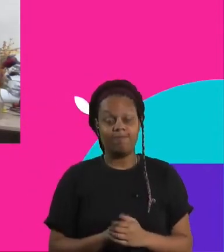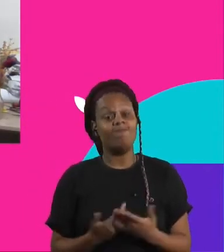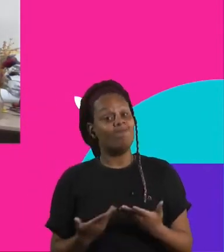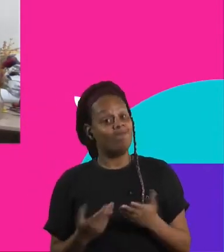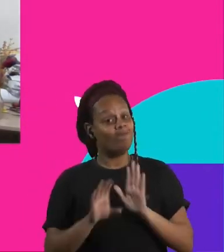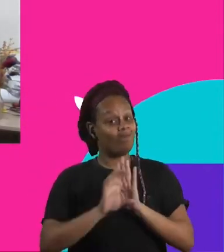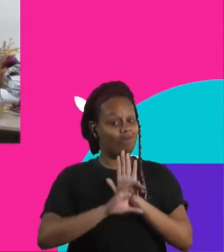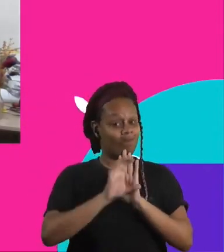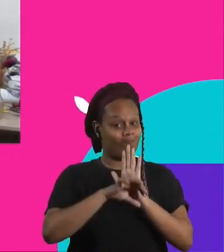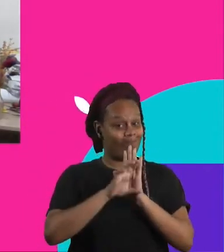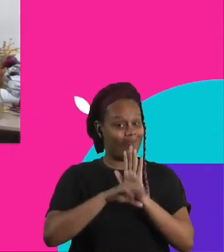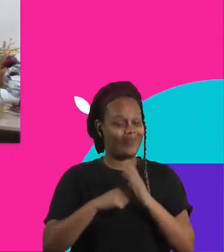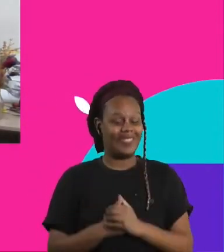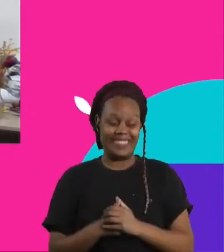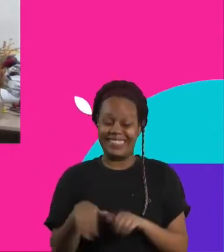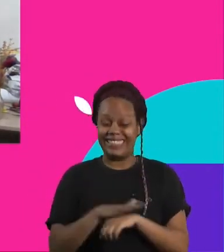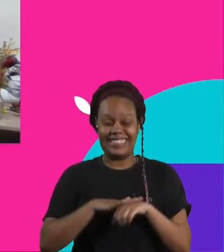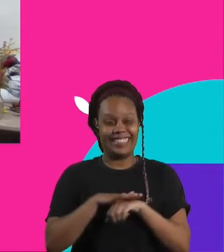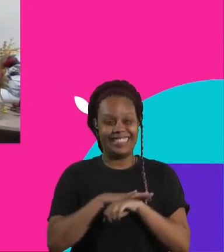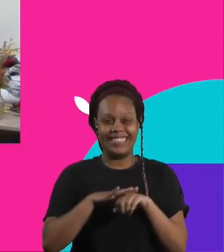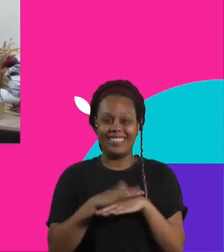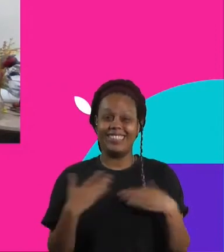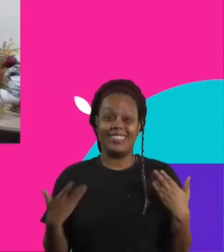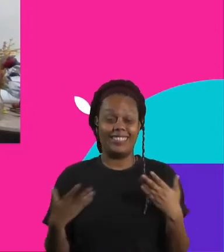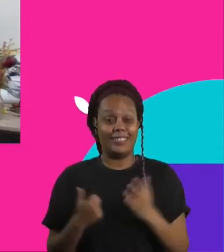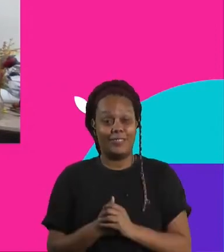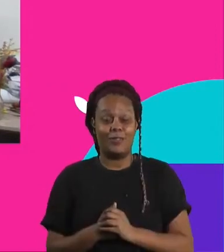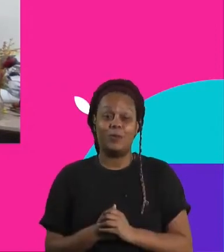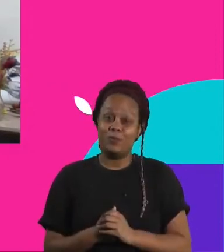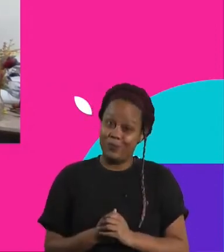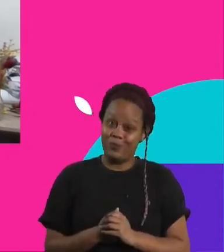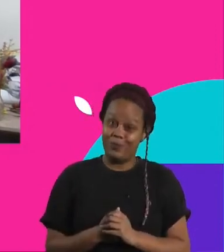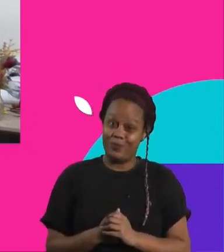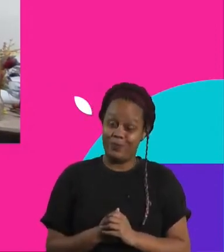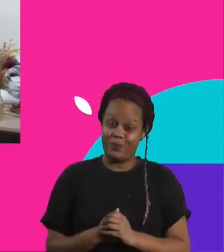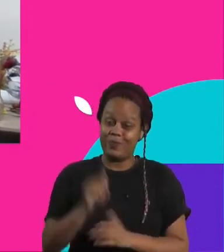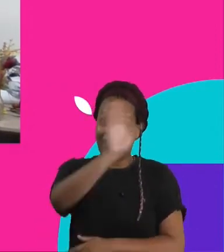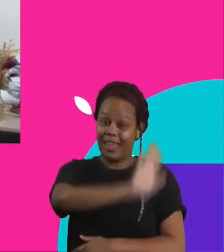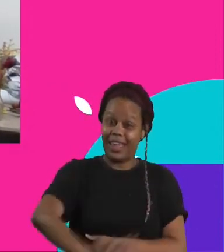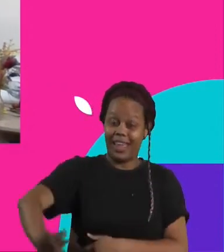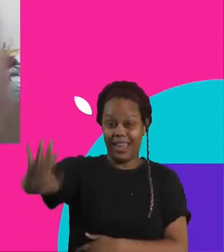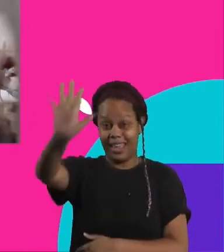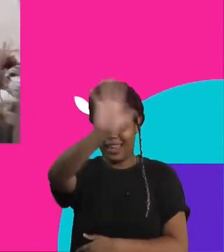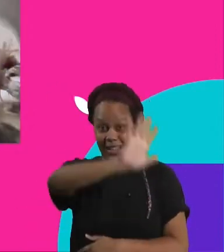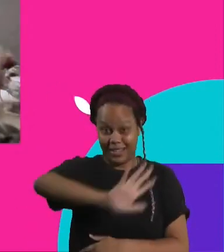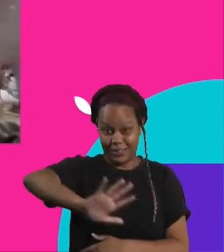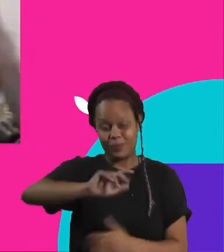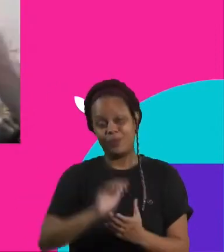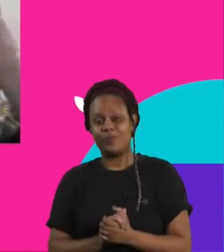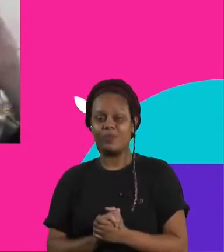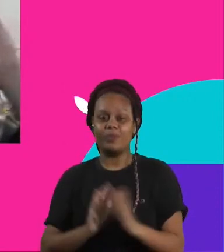Conceitualmente, esse é um papo. Acho que, assim, em linhas gerais, o impacto